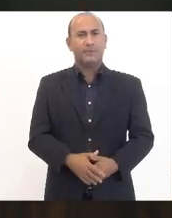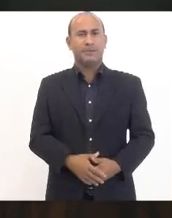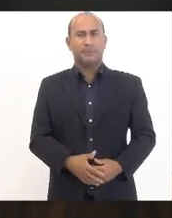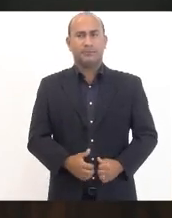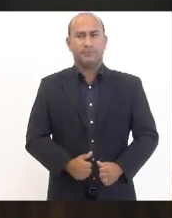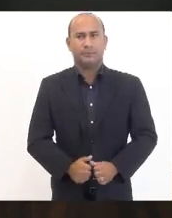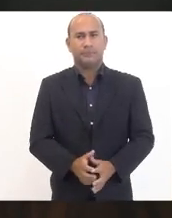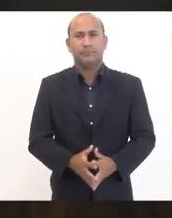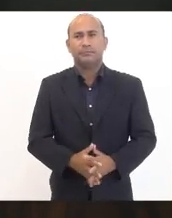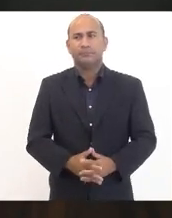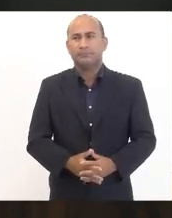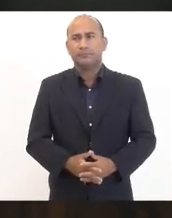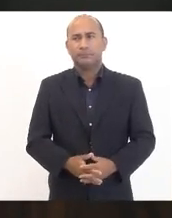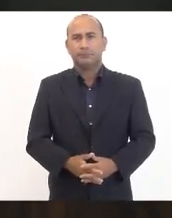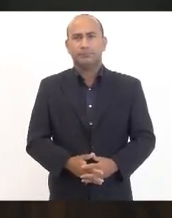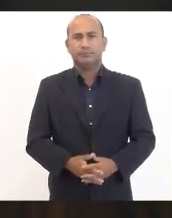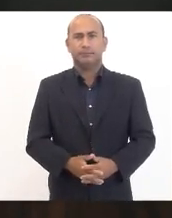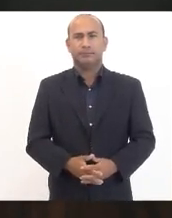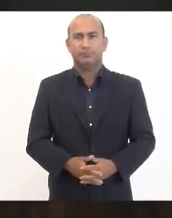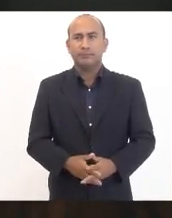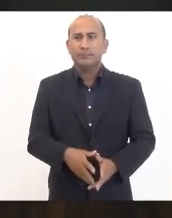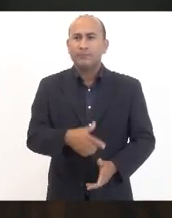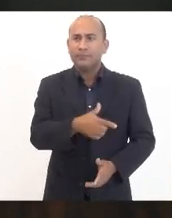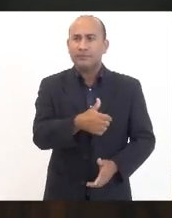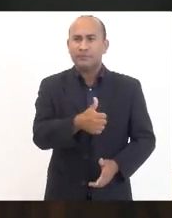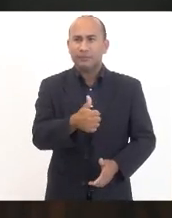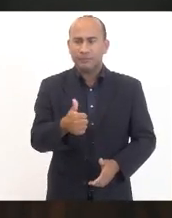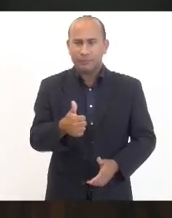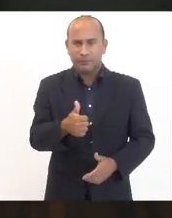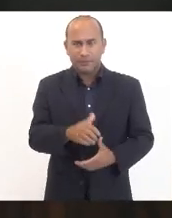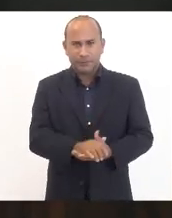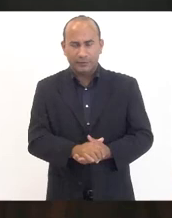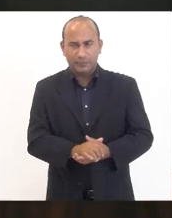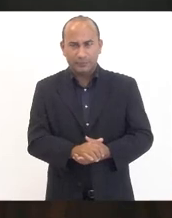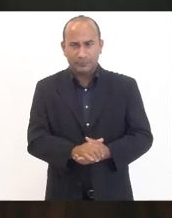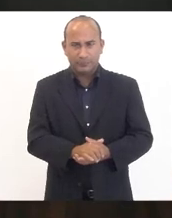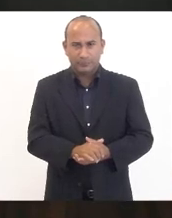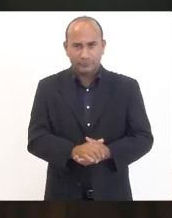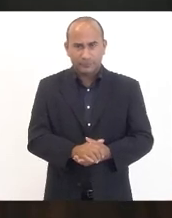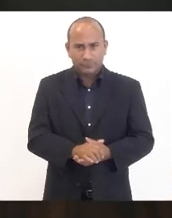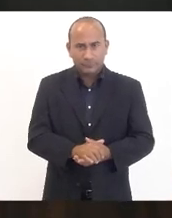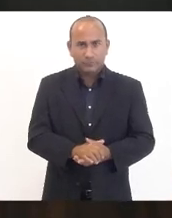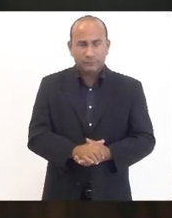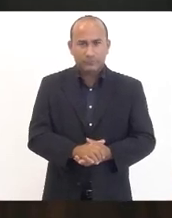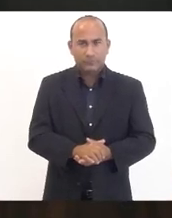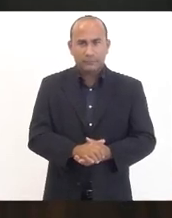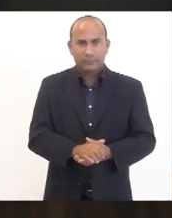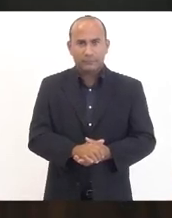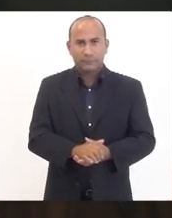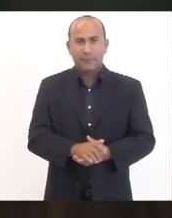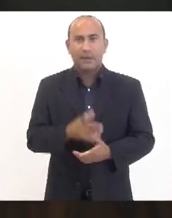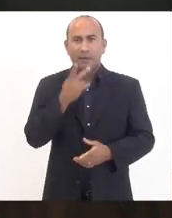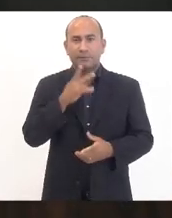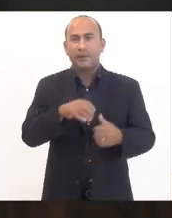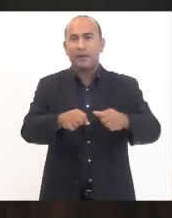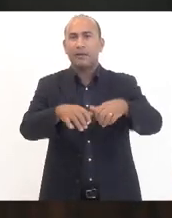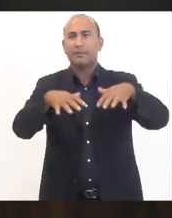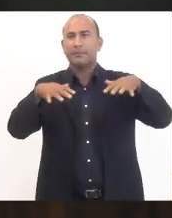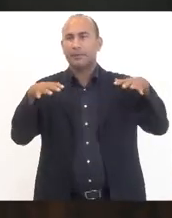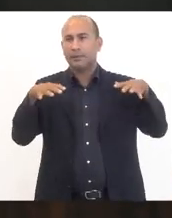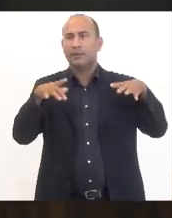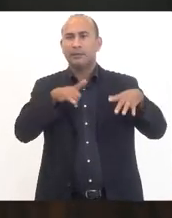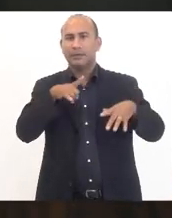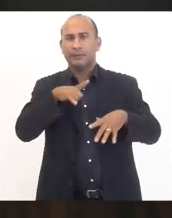Requerimento número 232, de 21, de autoria do deputado Flávio Serafini, que requer a sessão do plenário do